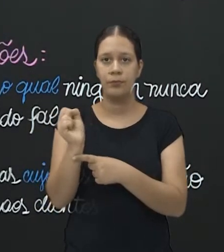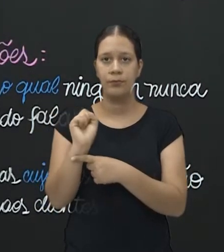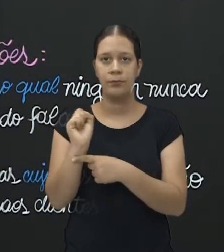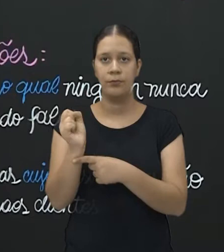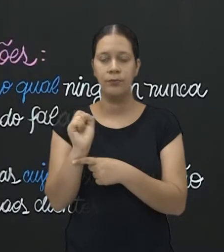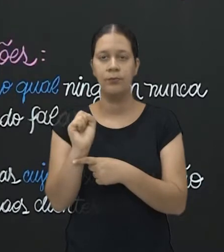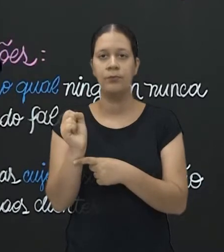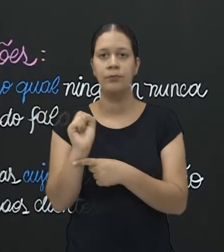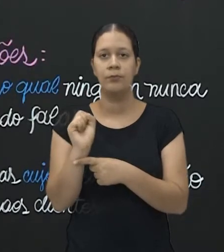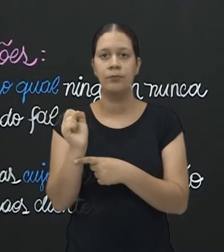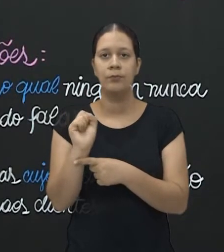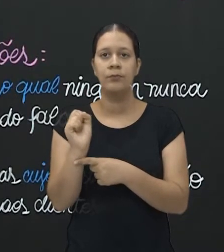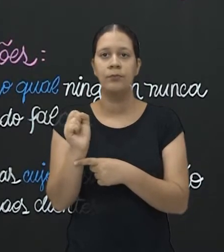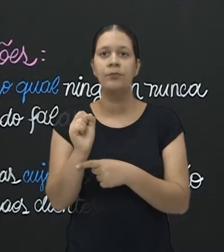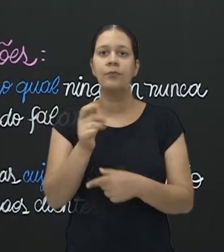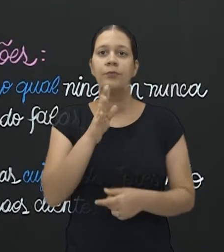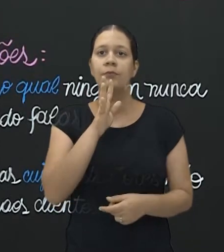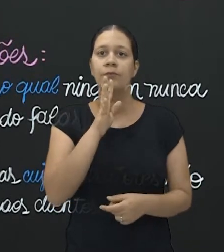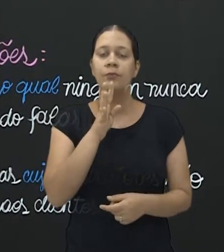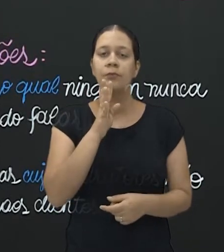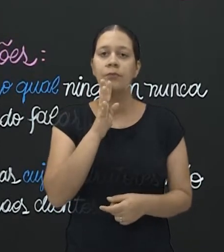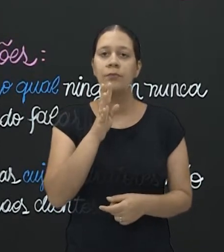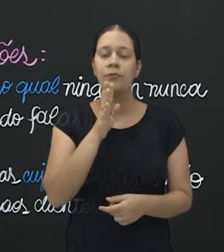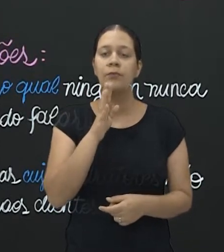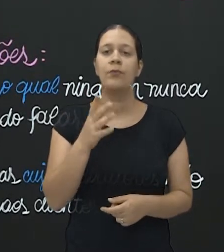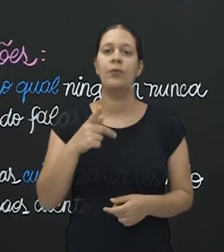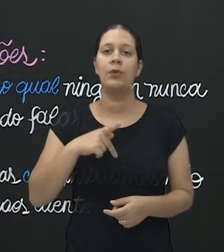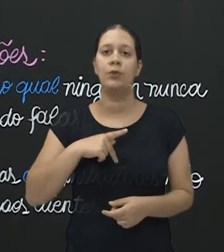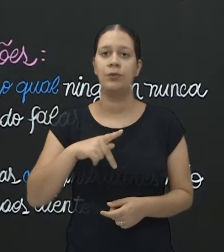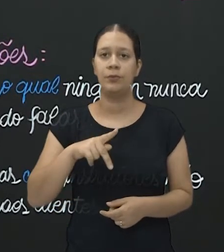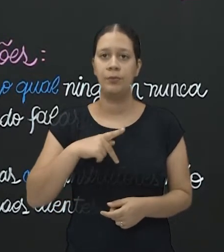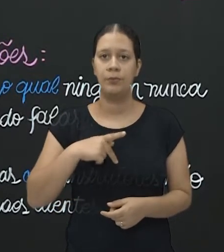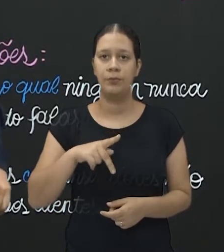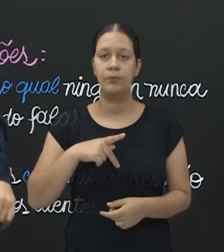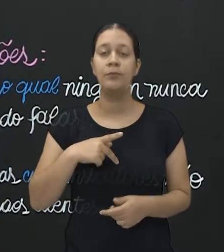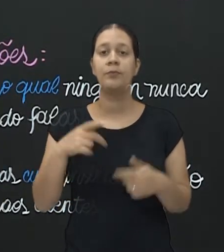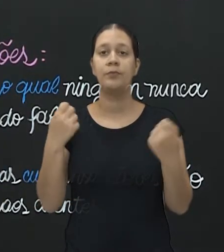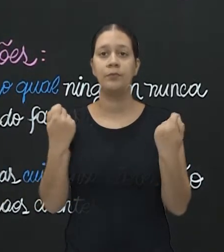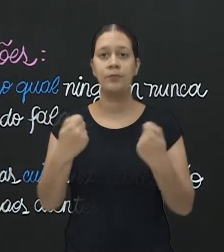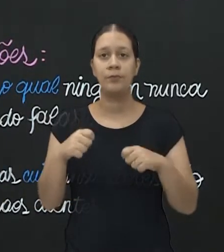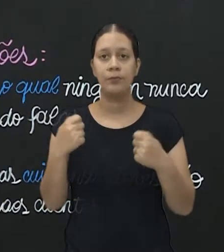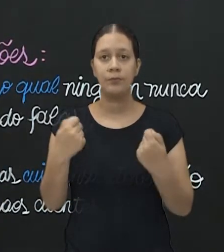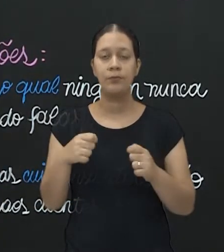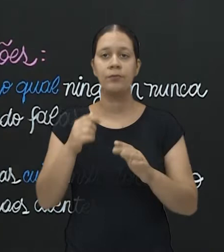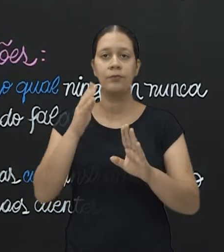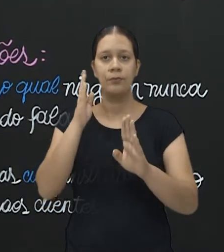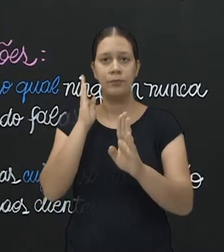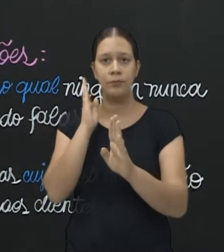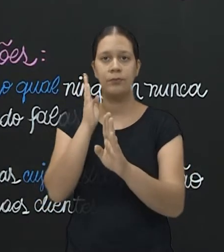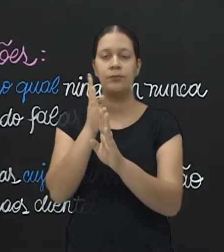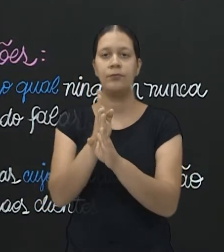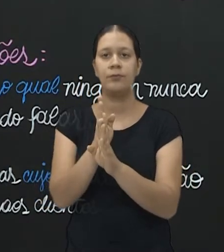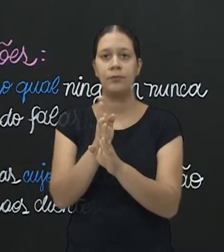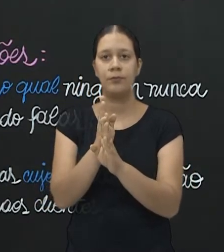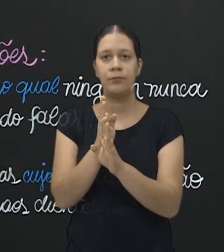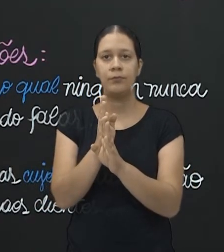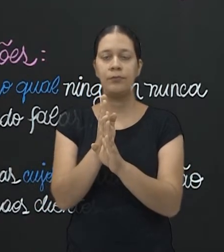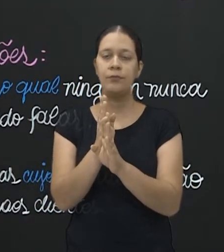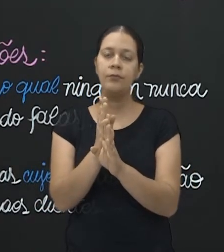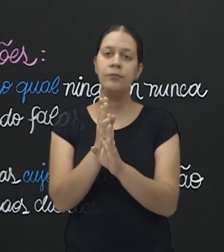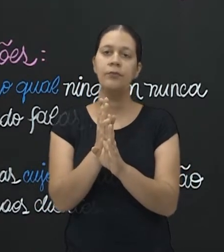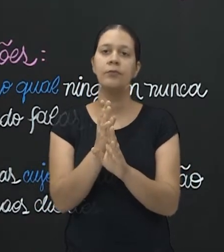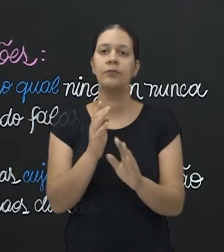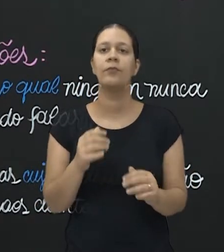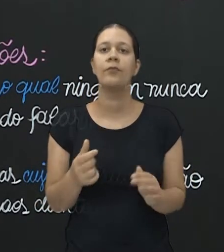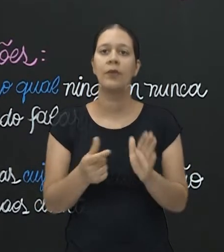seja reconhecido como um pronome relativo, é necessário que você identifique e reconheça a relação dele com